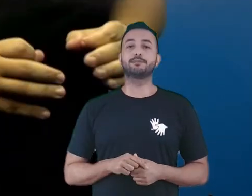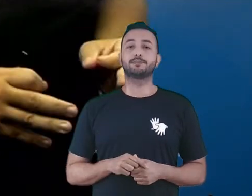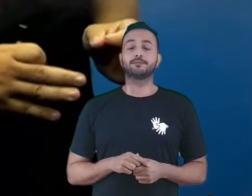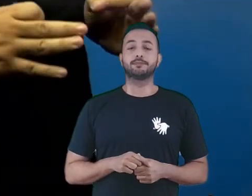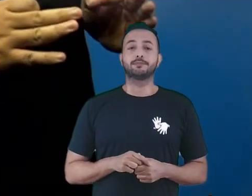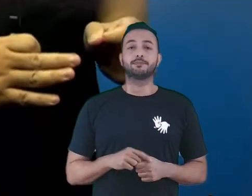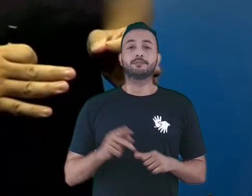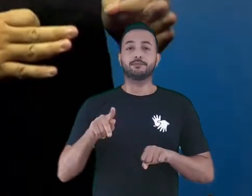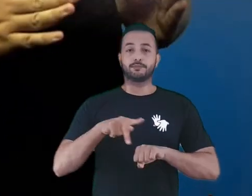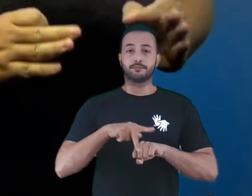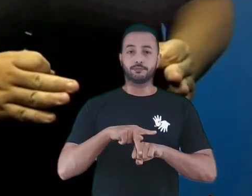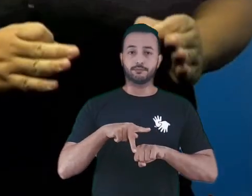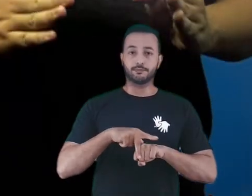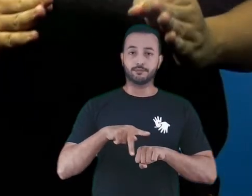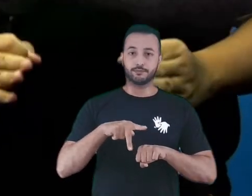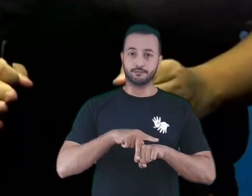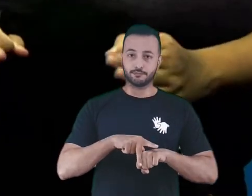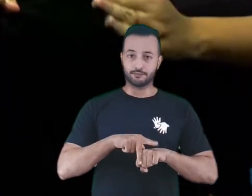pronomes